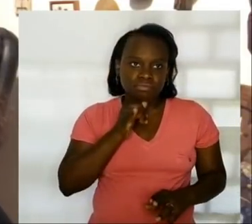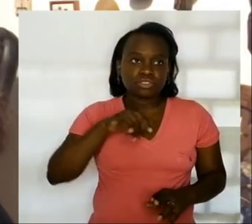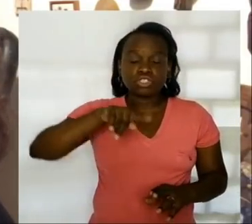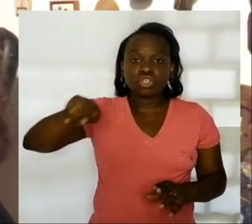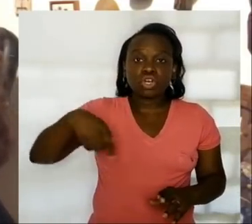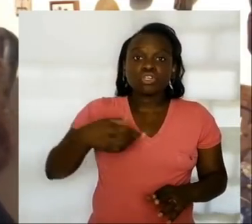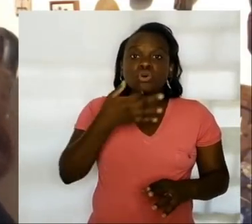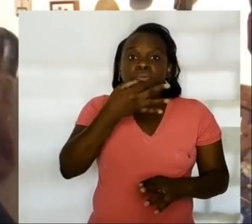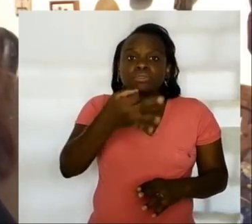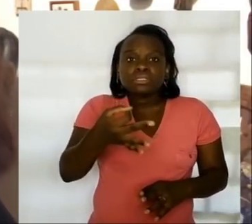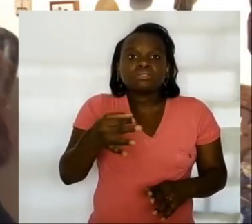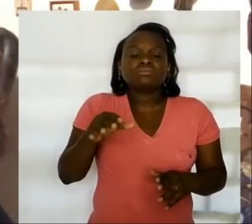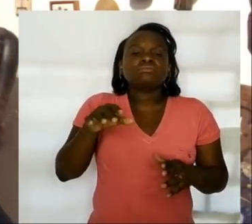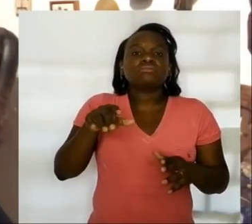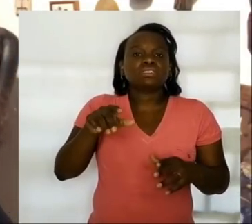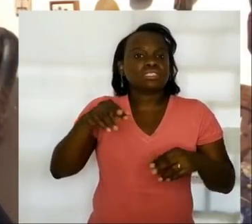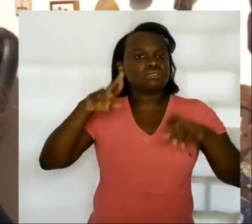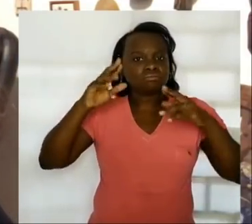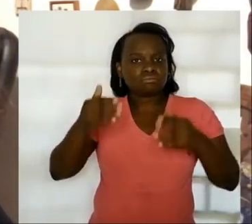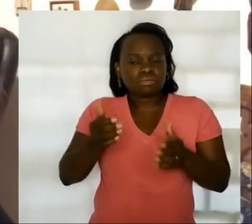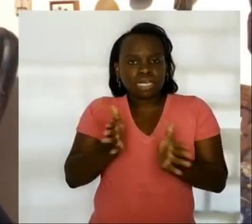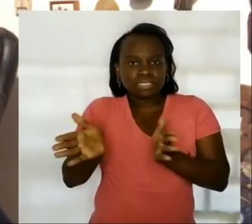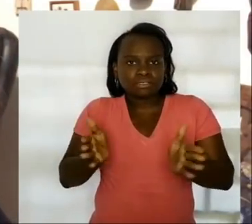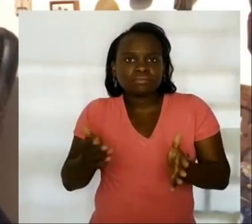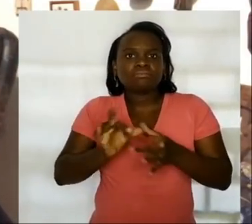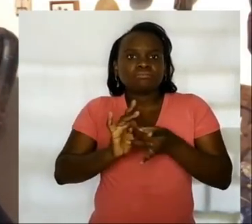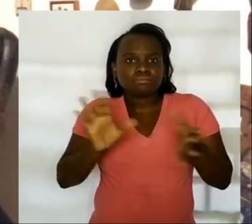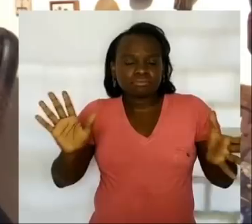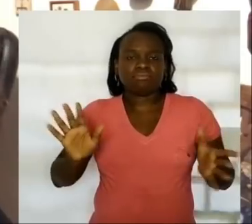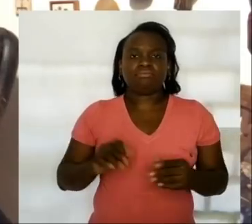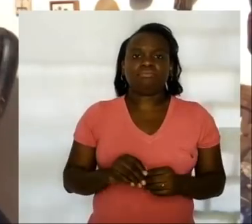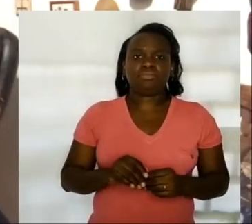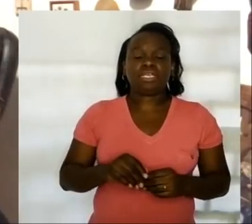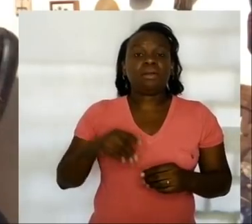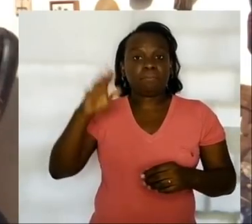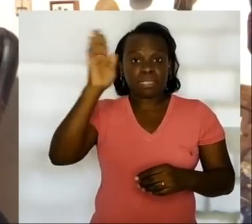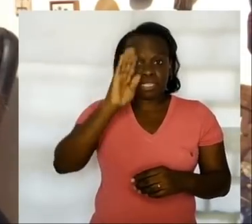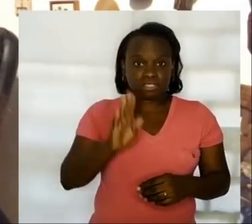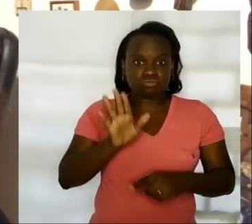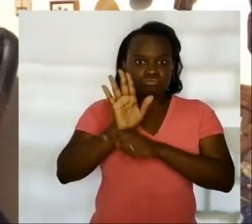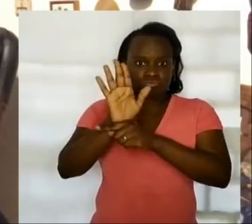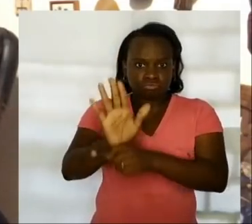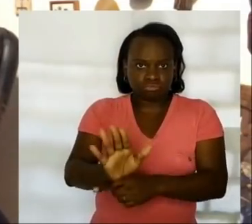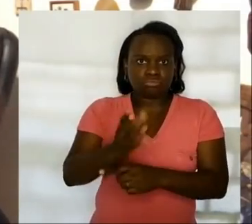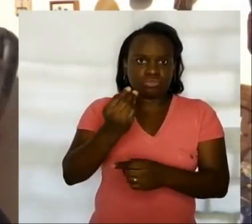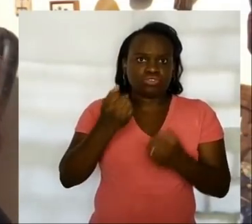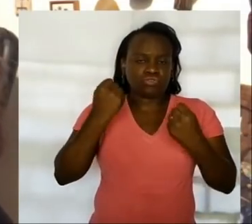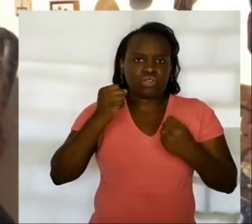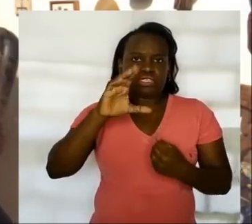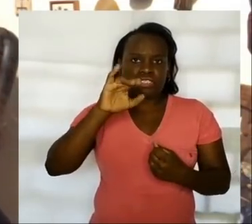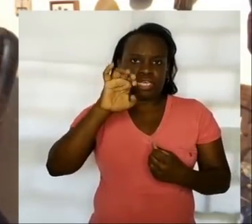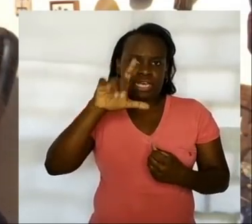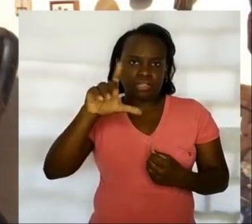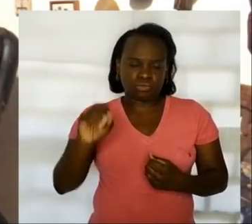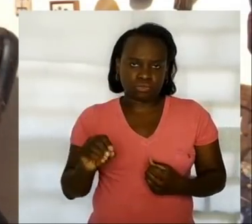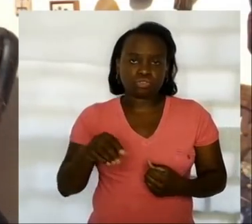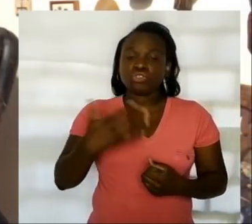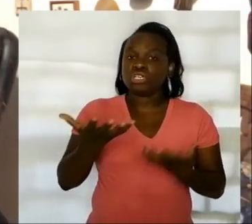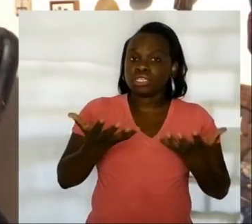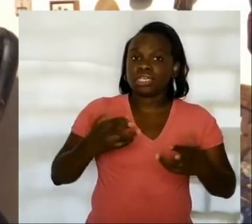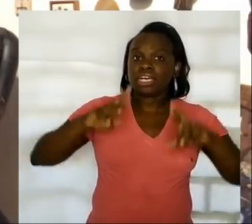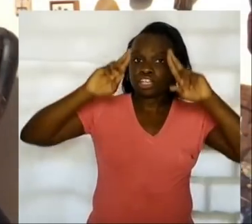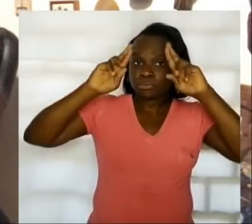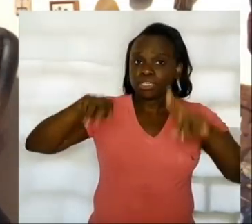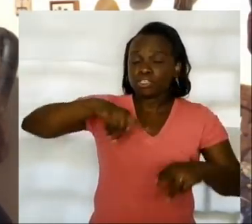ver respeitada, por exemplo, nossa opção responsável por acesso aberto, e aqui eu lembro que o país investiu fortemente no